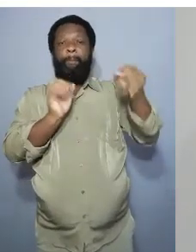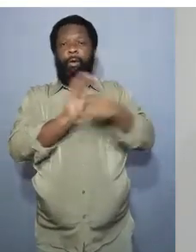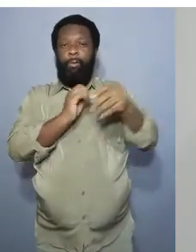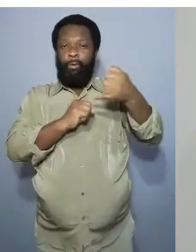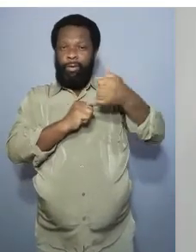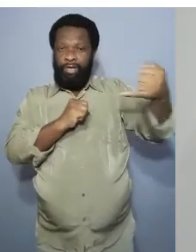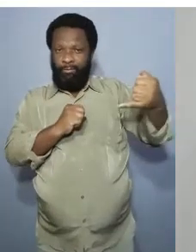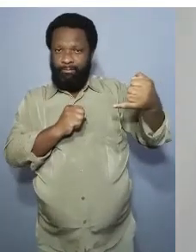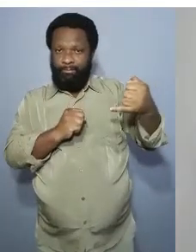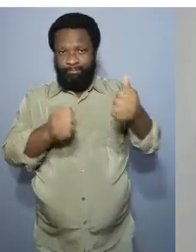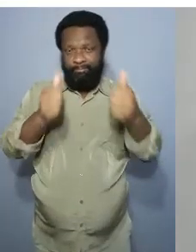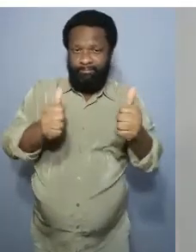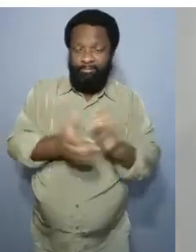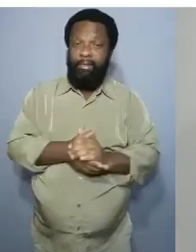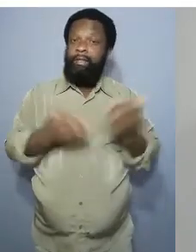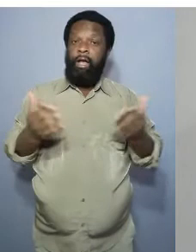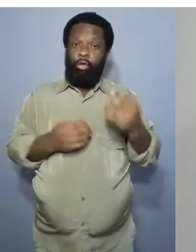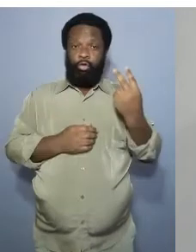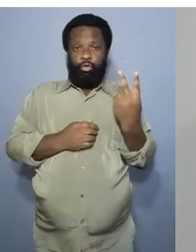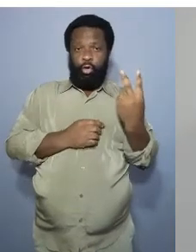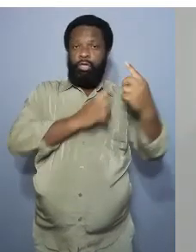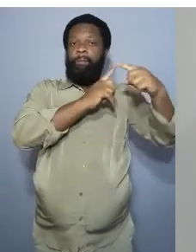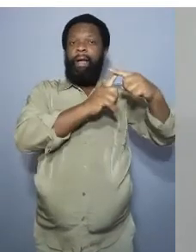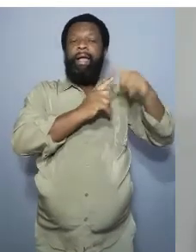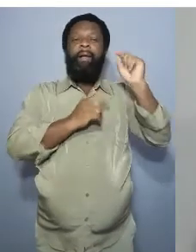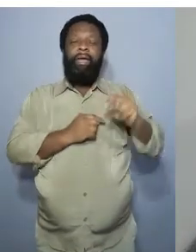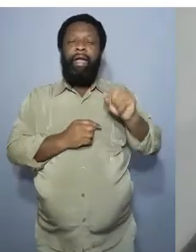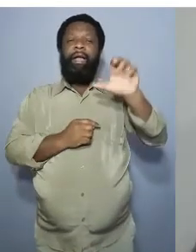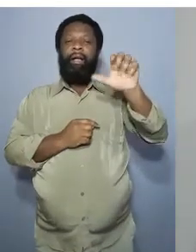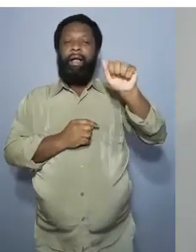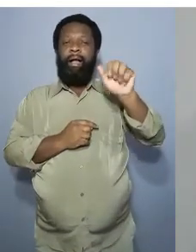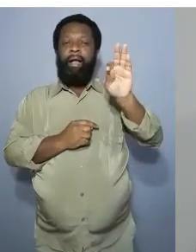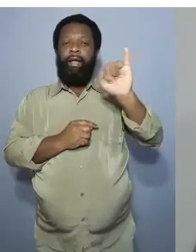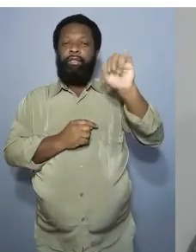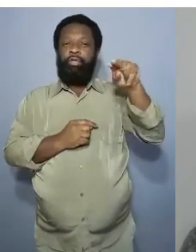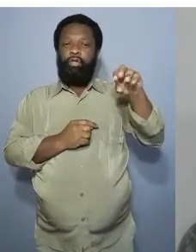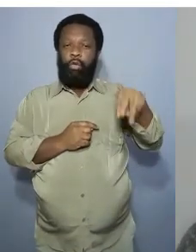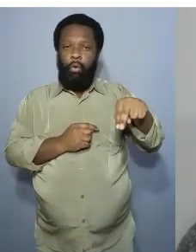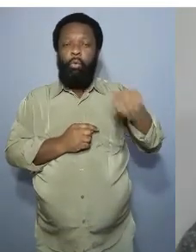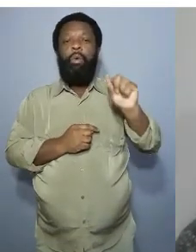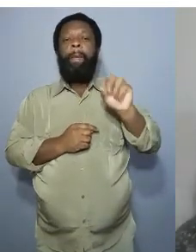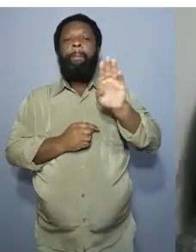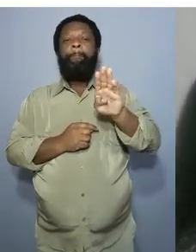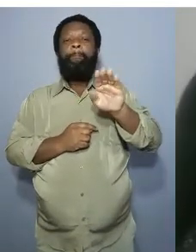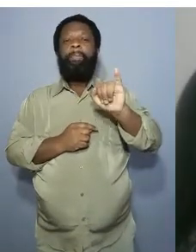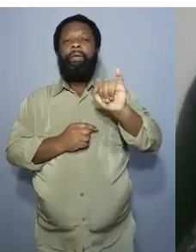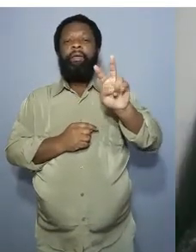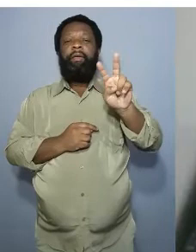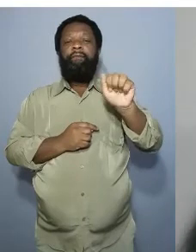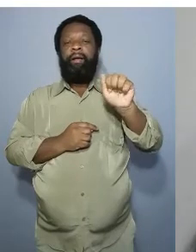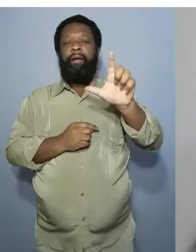íon, tudo bem? Tudo bem, pessoal? Então, 2 mais, isso daí é o cátion bivalente do cálcio. Então, por isso que quando